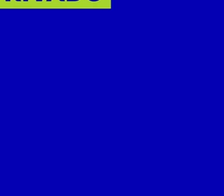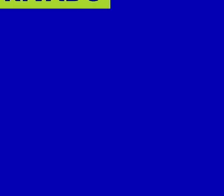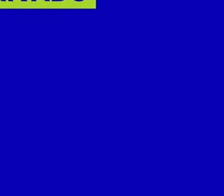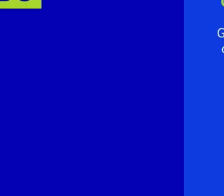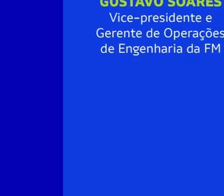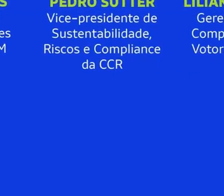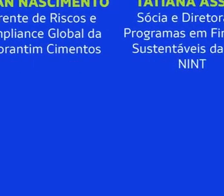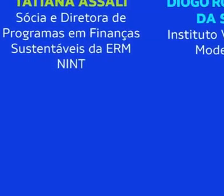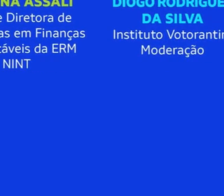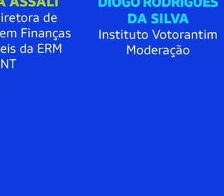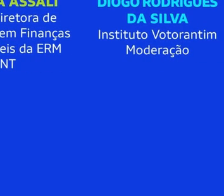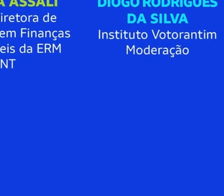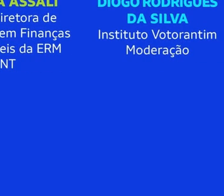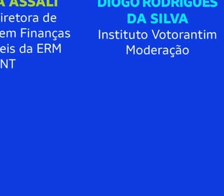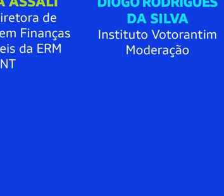Música